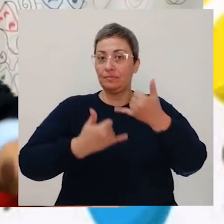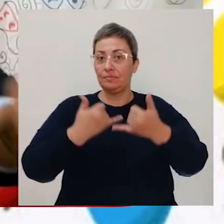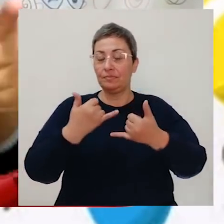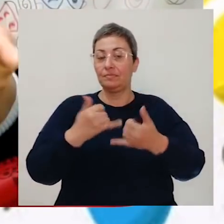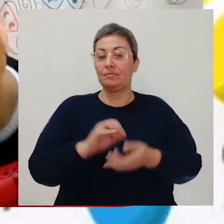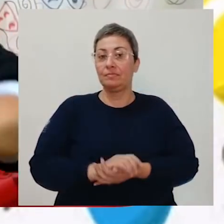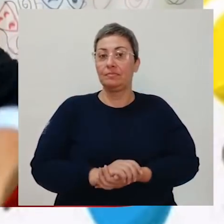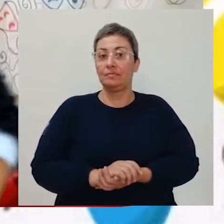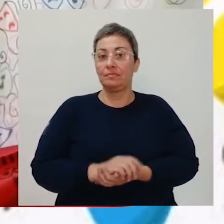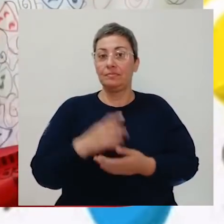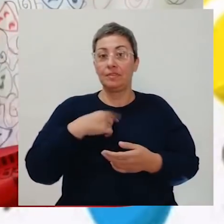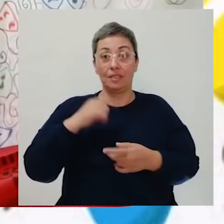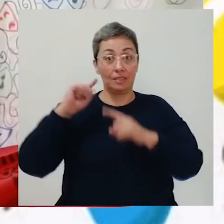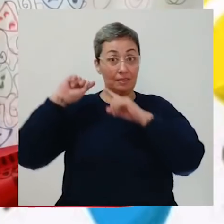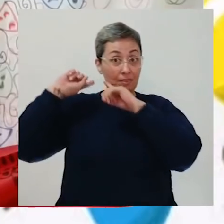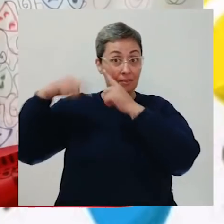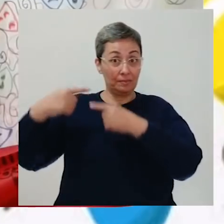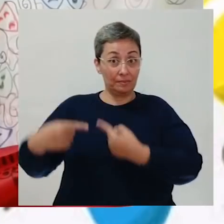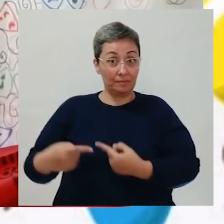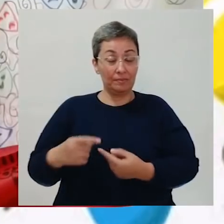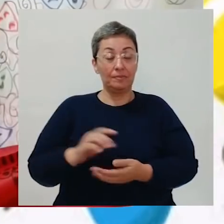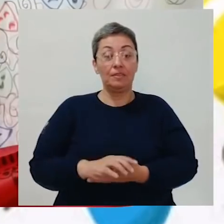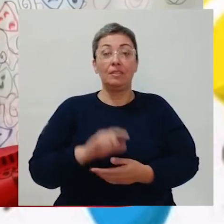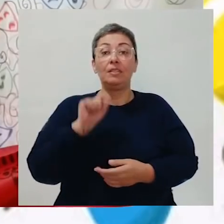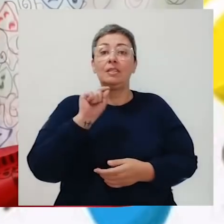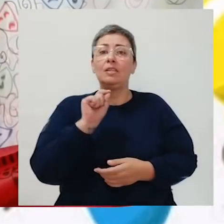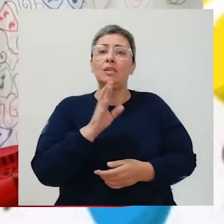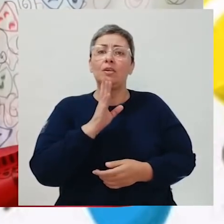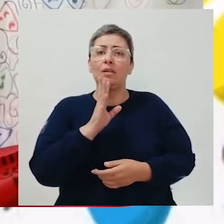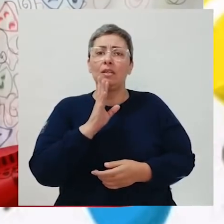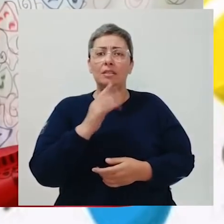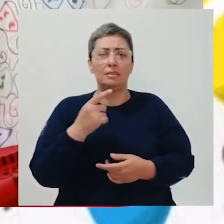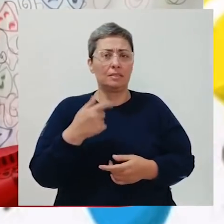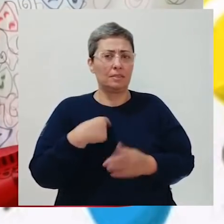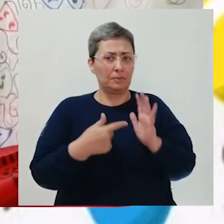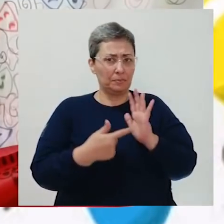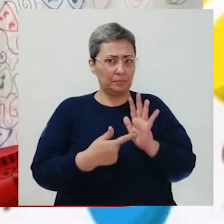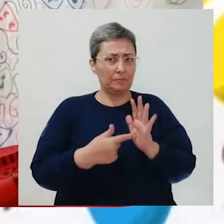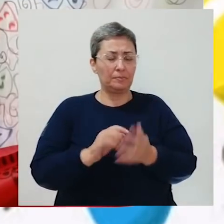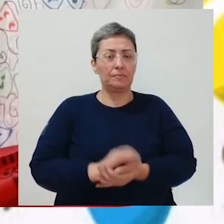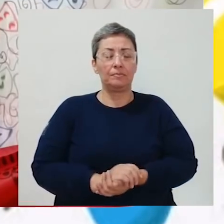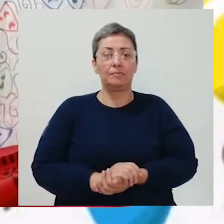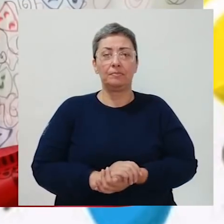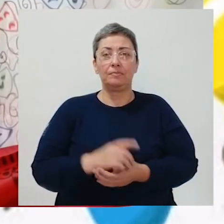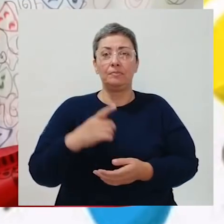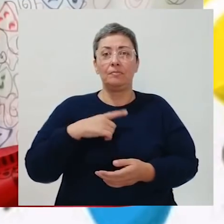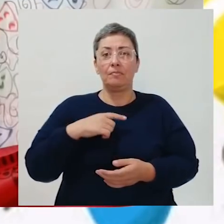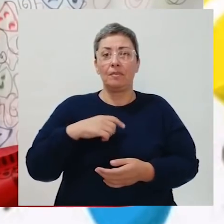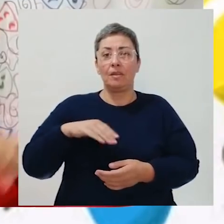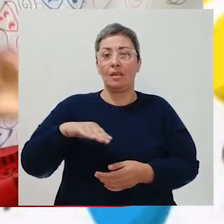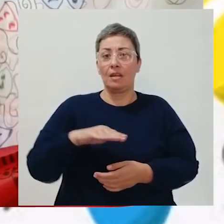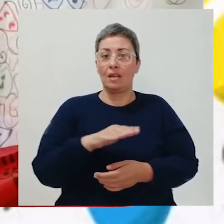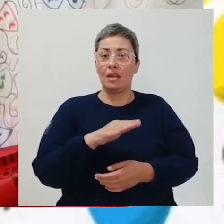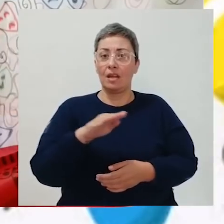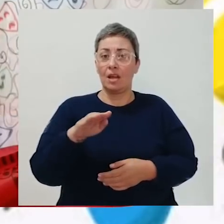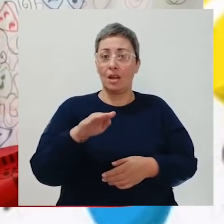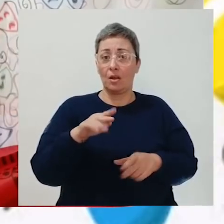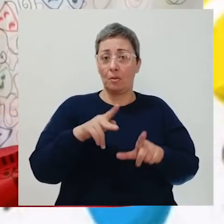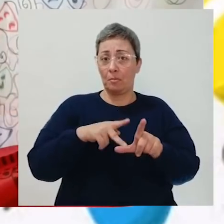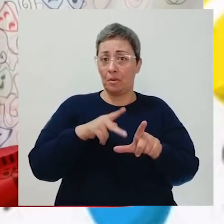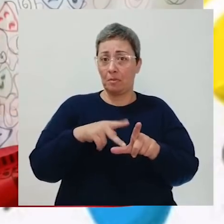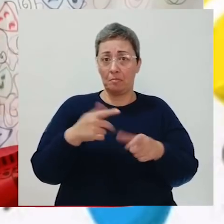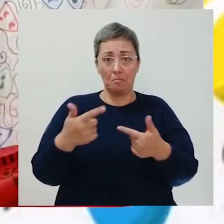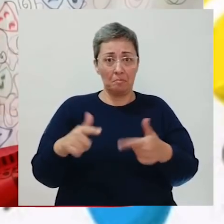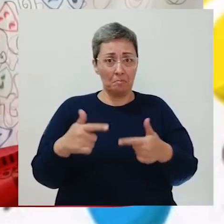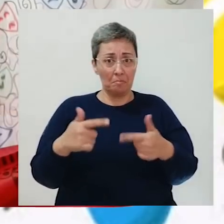brincadeira tradicional. Quem conhece essa? A cobra não tem pé,